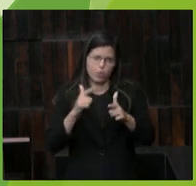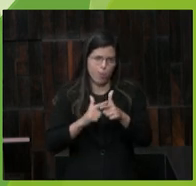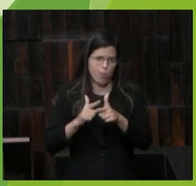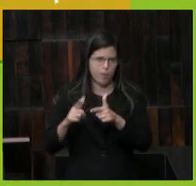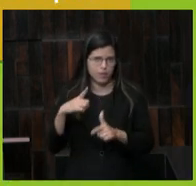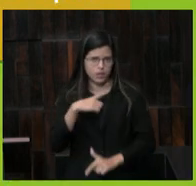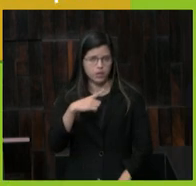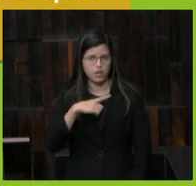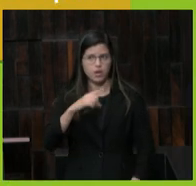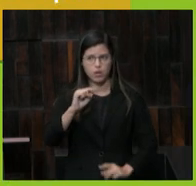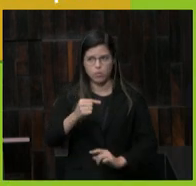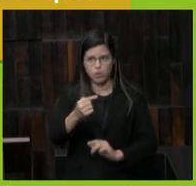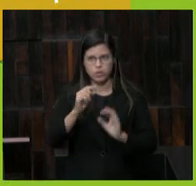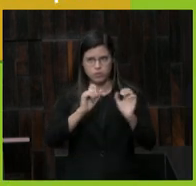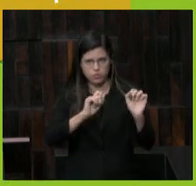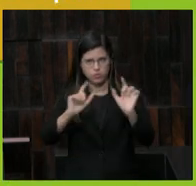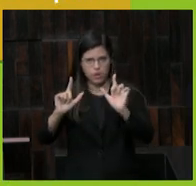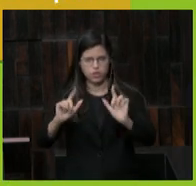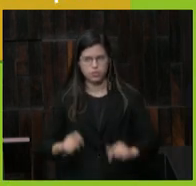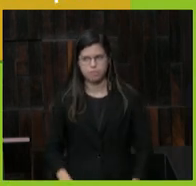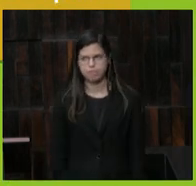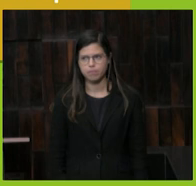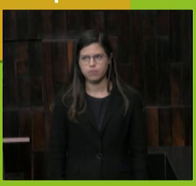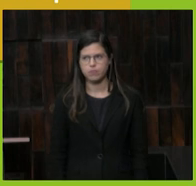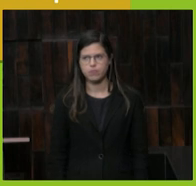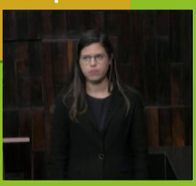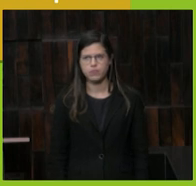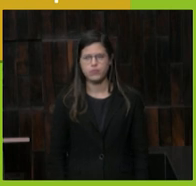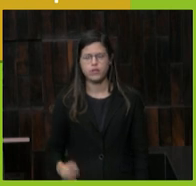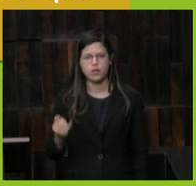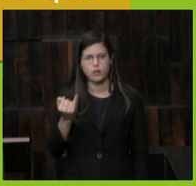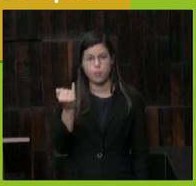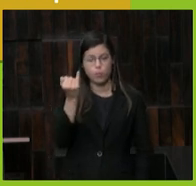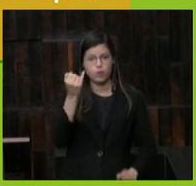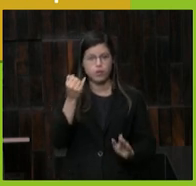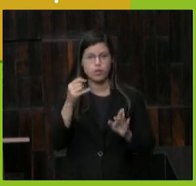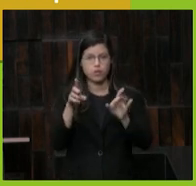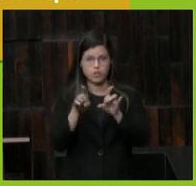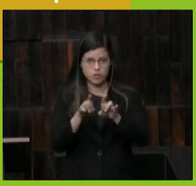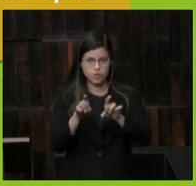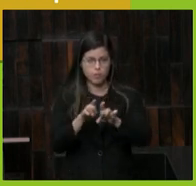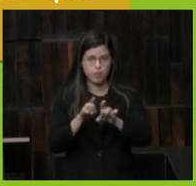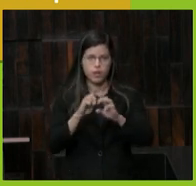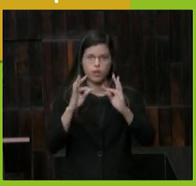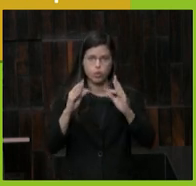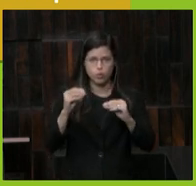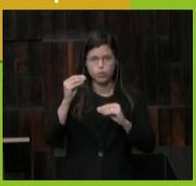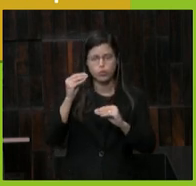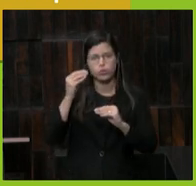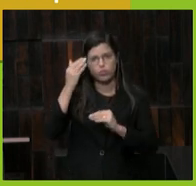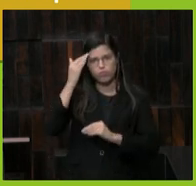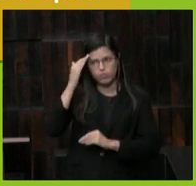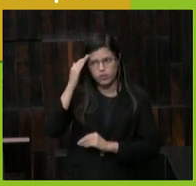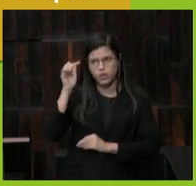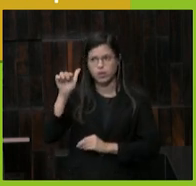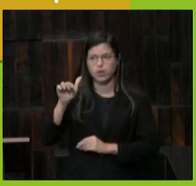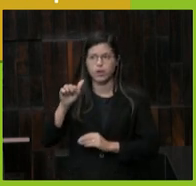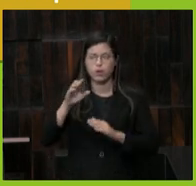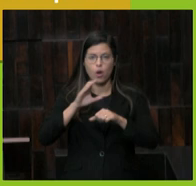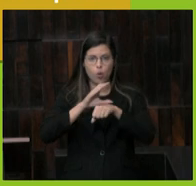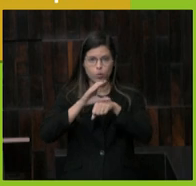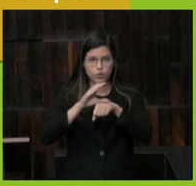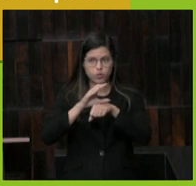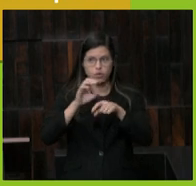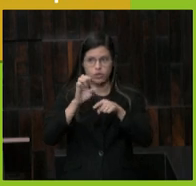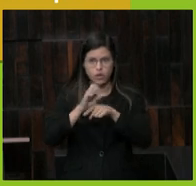já no próximo slide, isso também é bem importante que todos saibam, que a Constituição Estadual do Rio de Janeiro prevê,